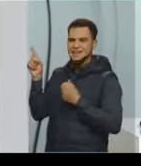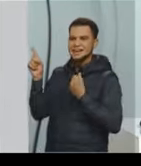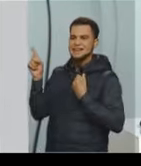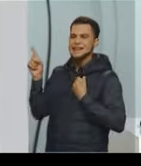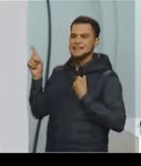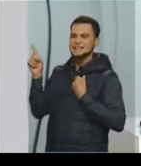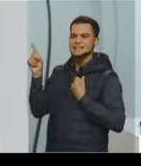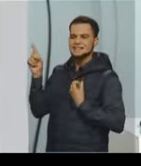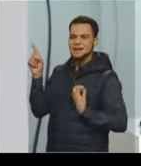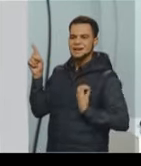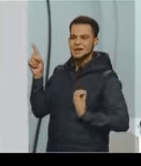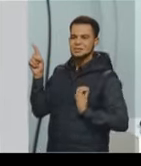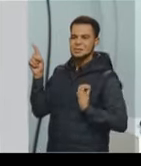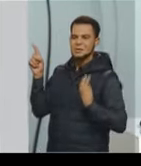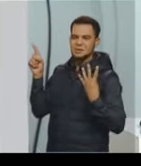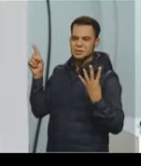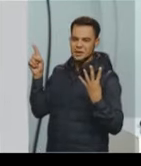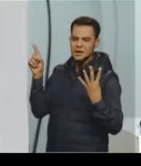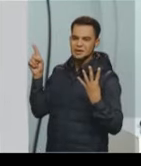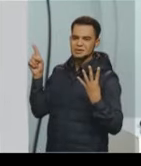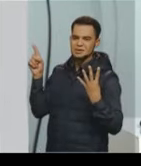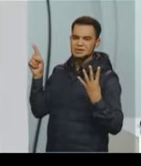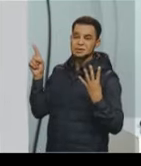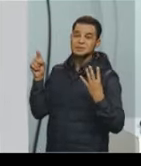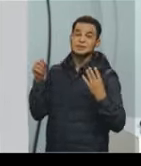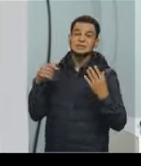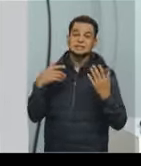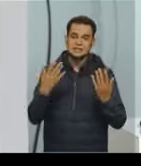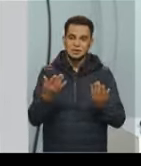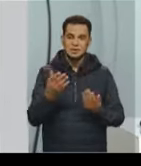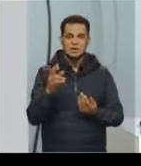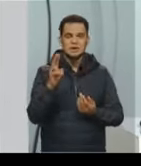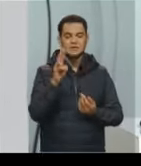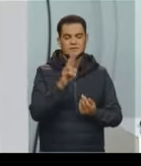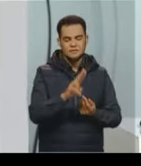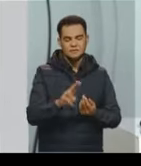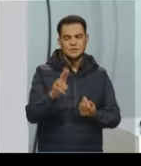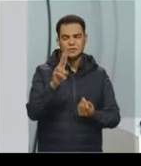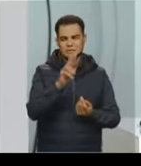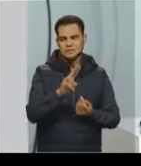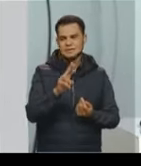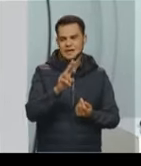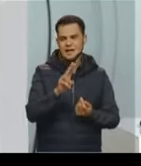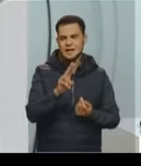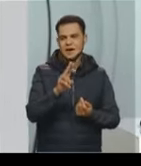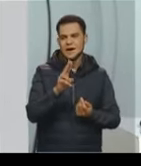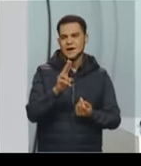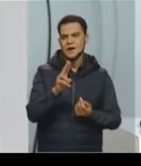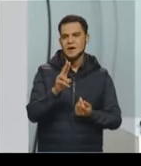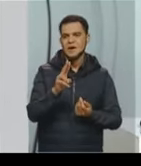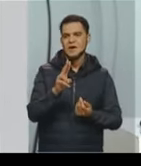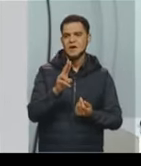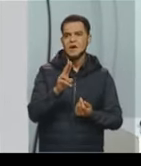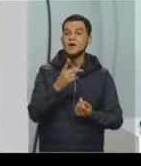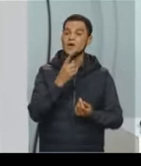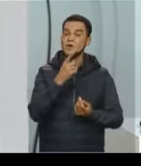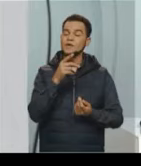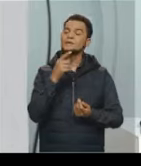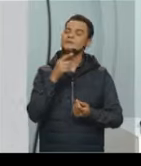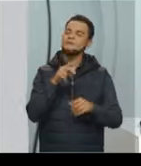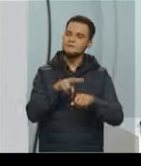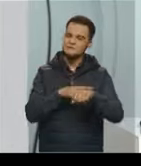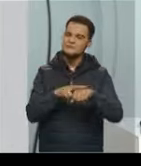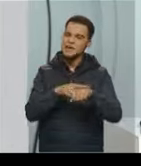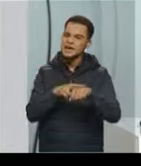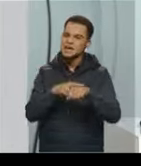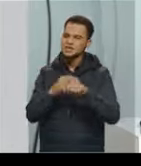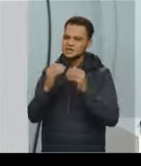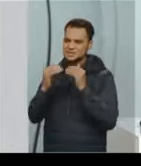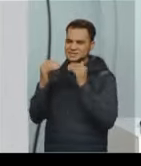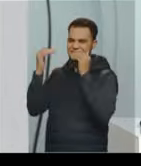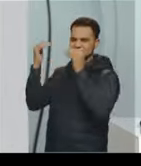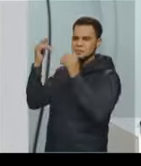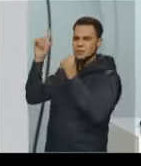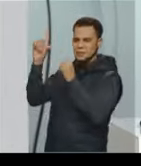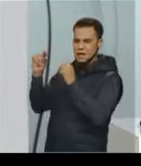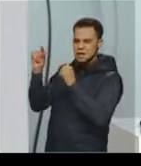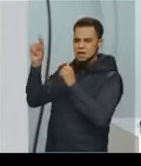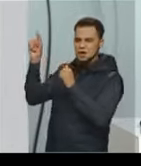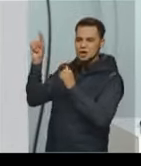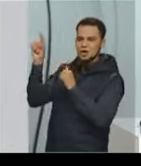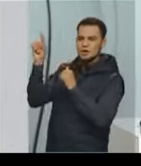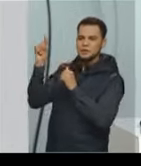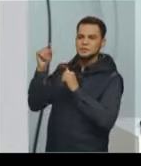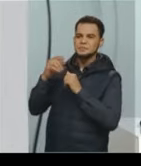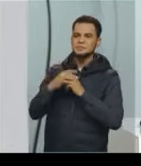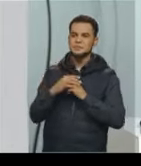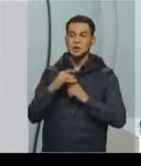no 4. Logo, eu vou usar o que está de verde, ok? Então, olha só, 1,